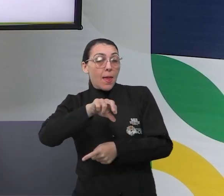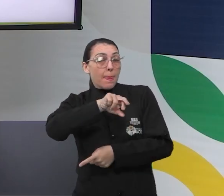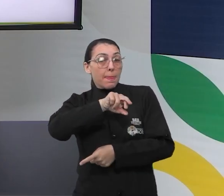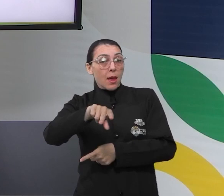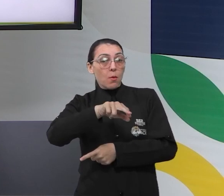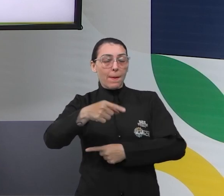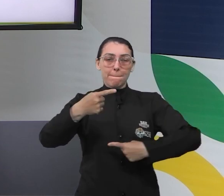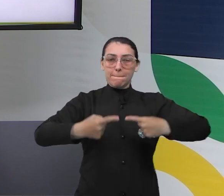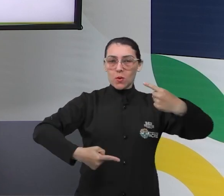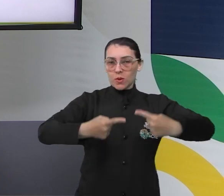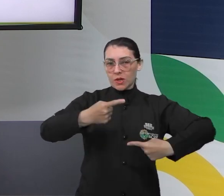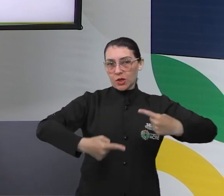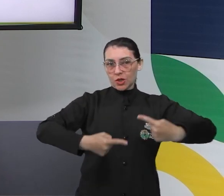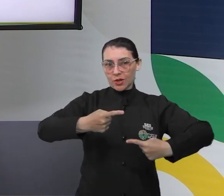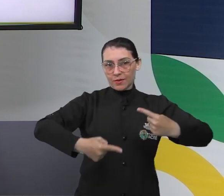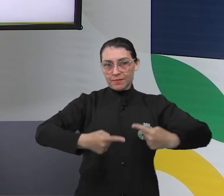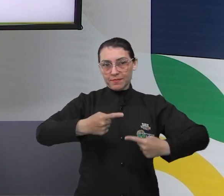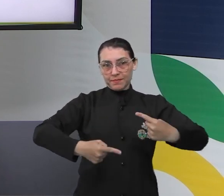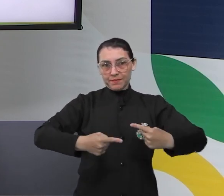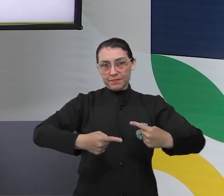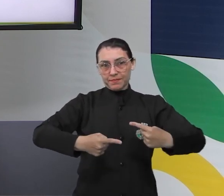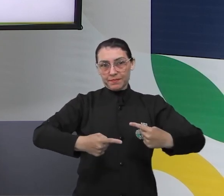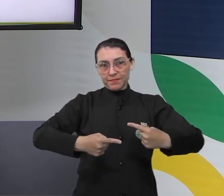da filosofia que nós vamos chamar de